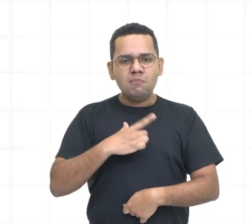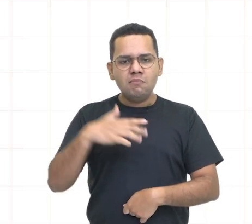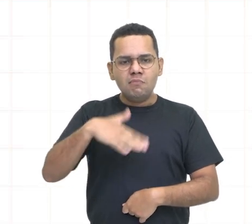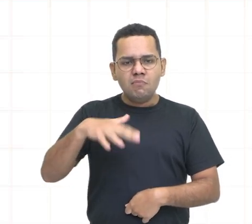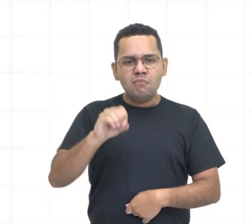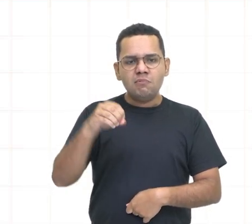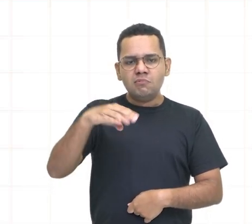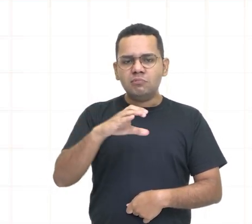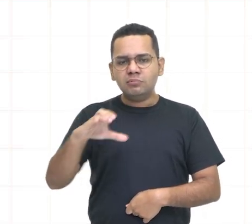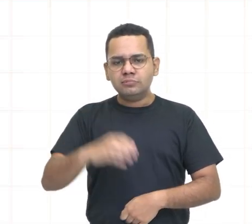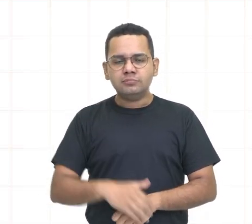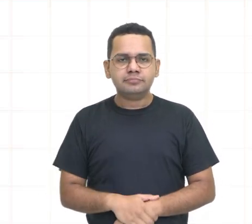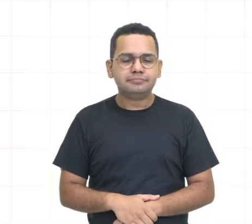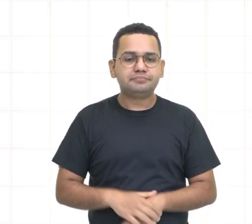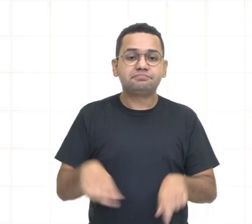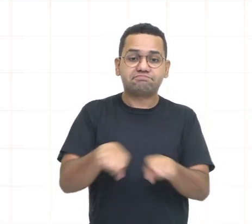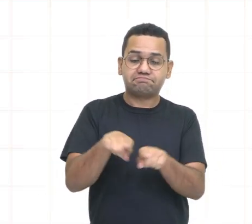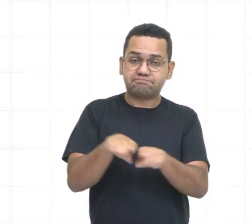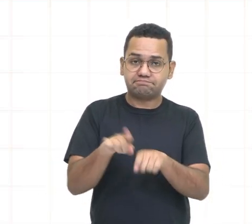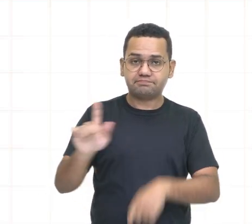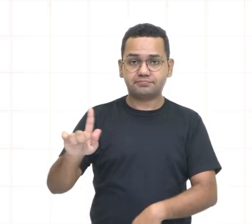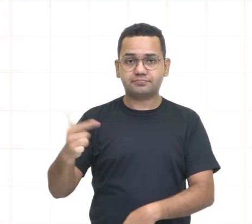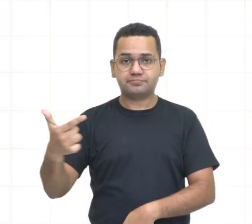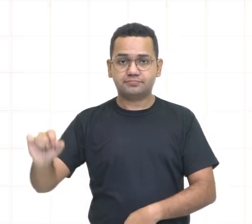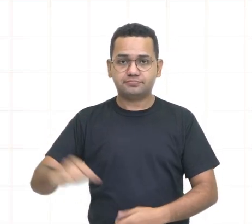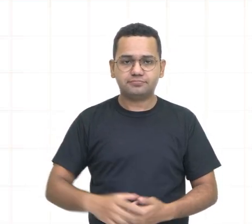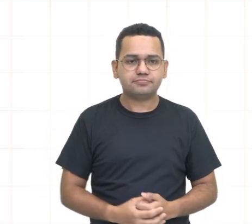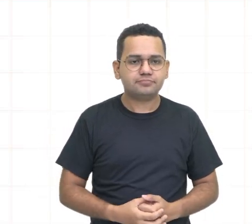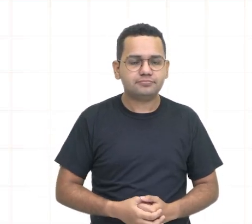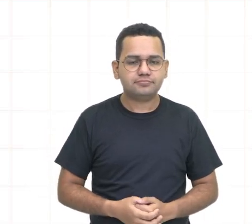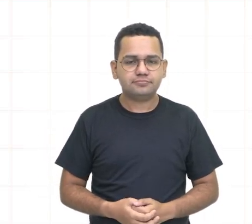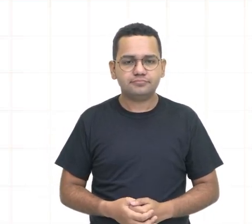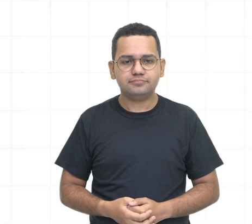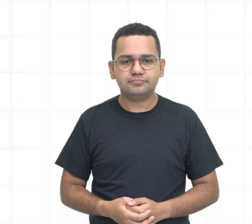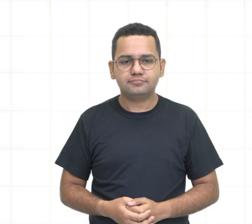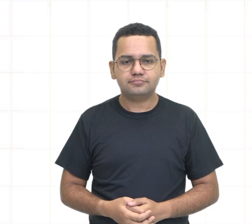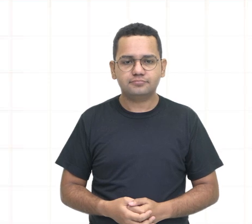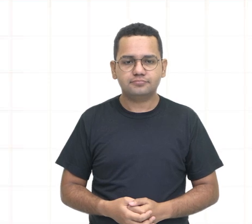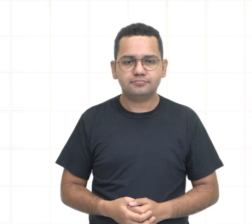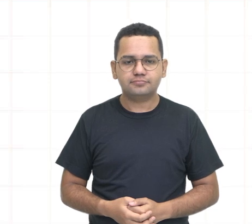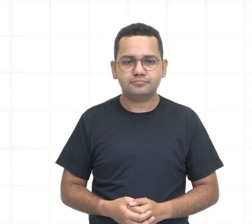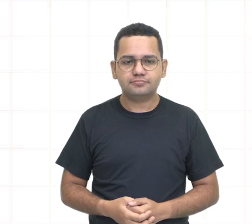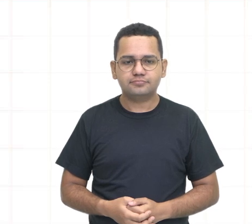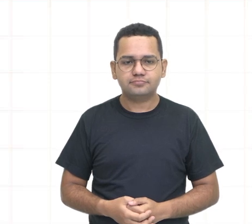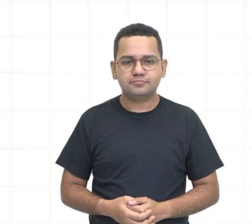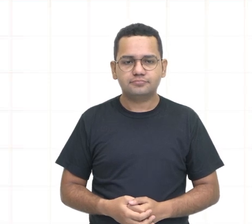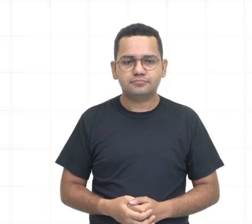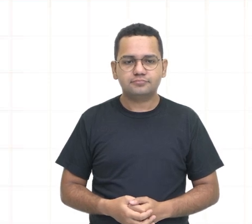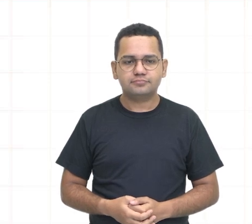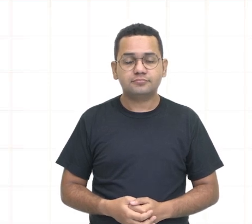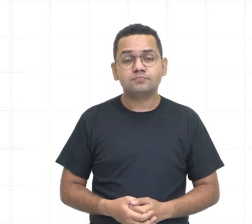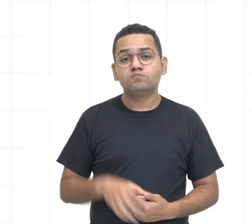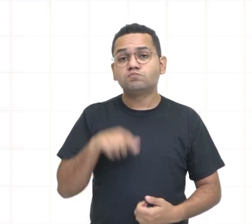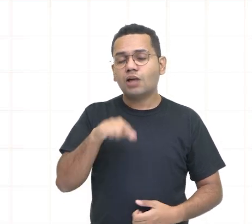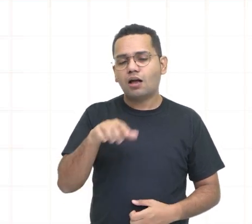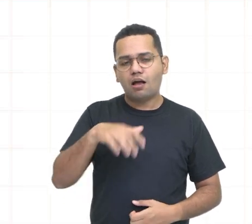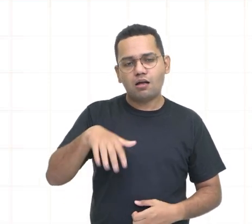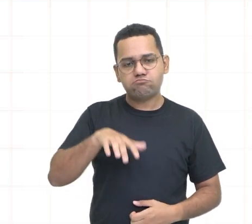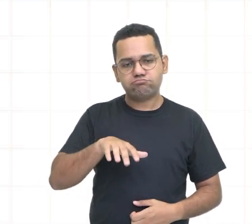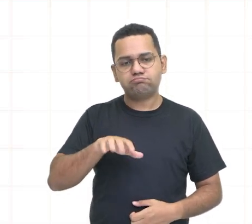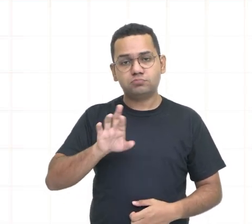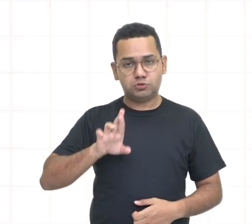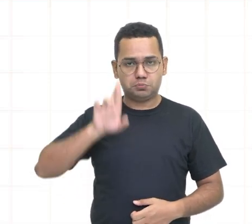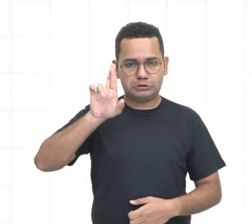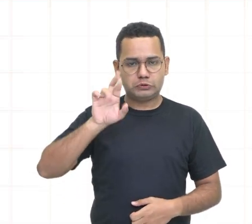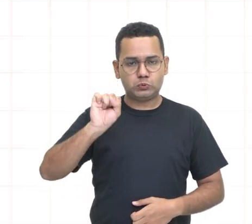Organização Mundial do Comércio, a OMC, e o G20, né, a diplomacia Sul-Sul, fortalecimento das